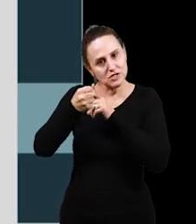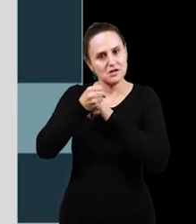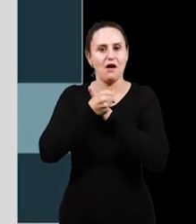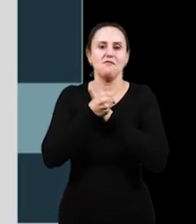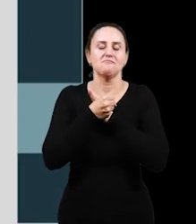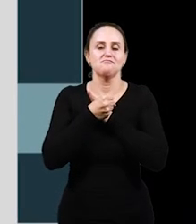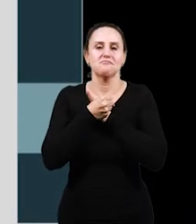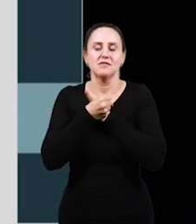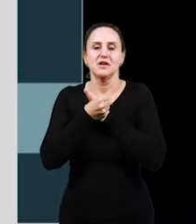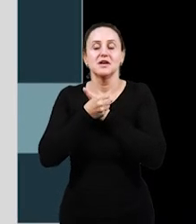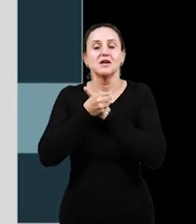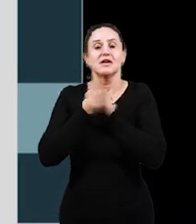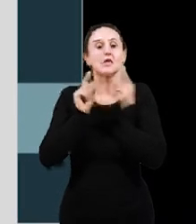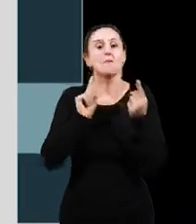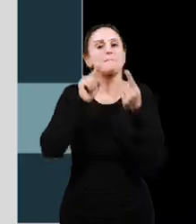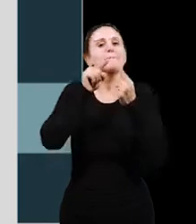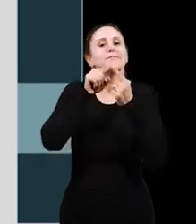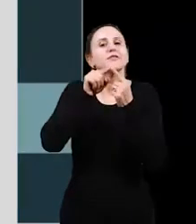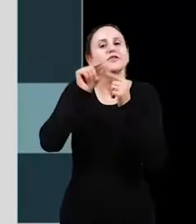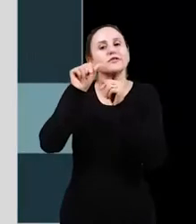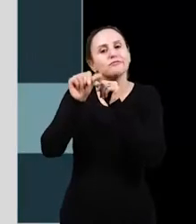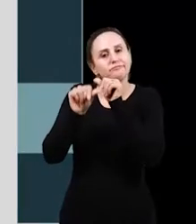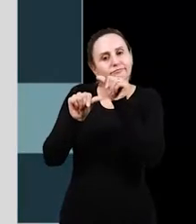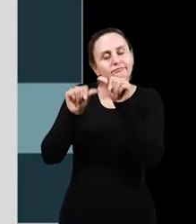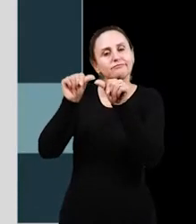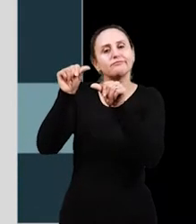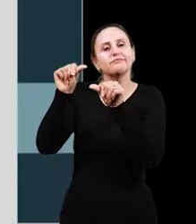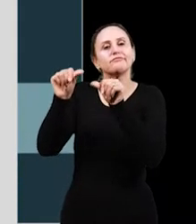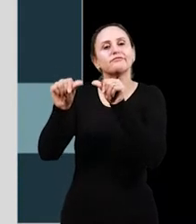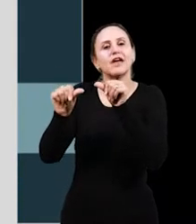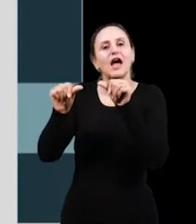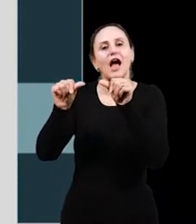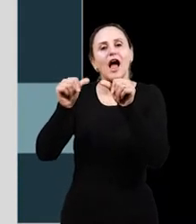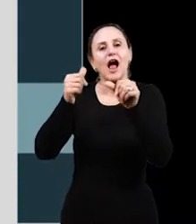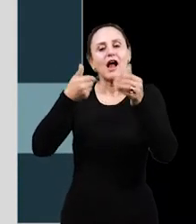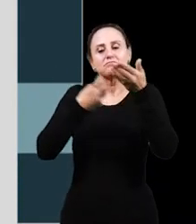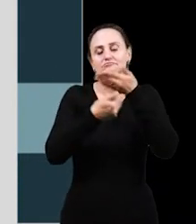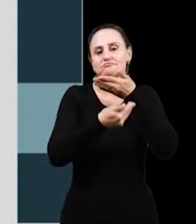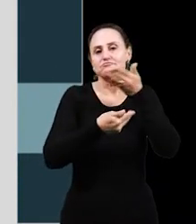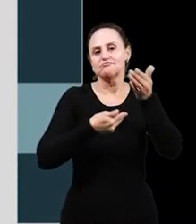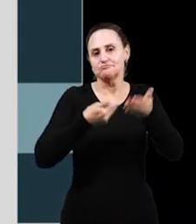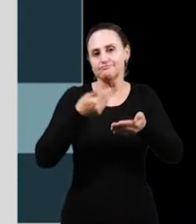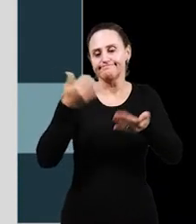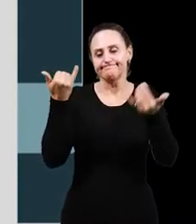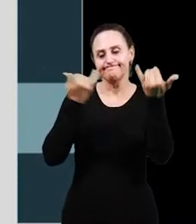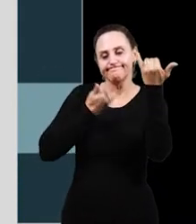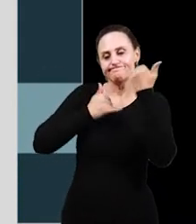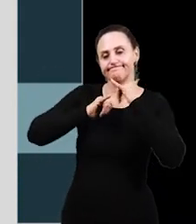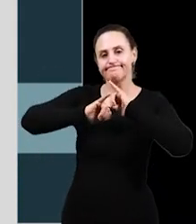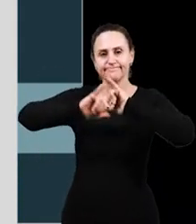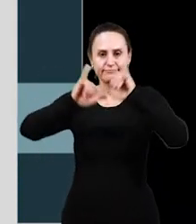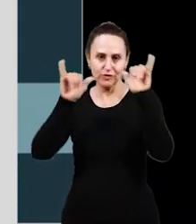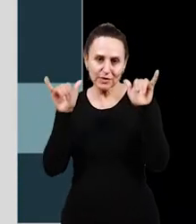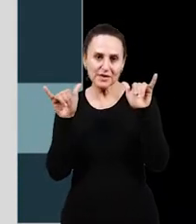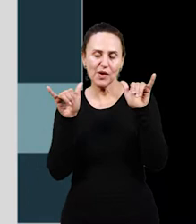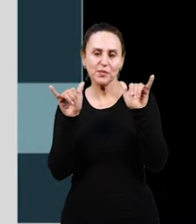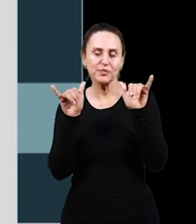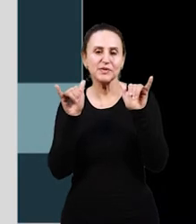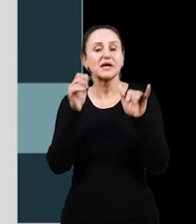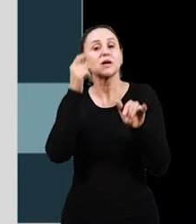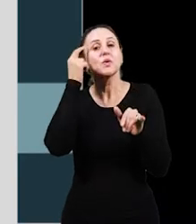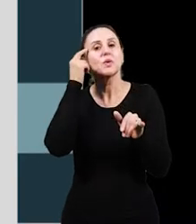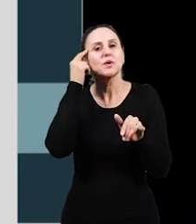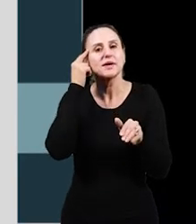seres humanos com o objetivo de transformar transmitir informação entre interlocutores reais isso significa Como eu